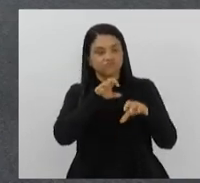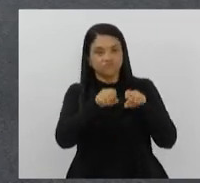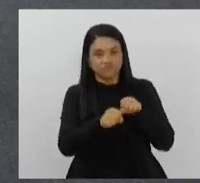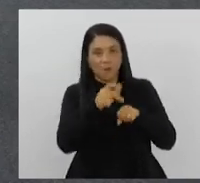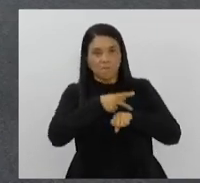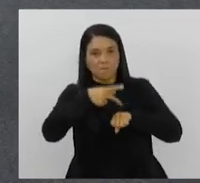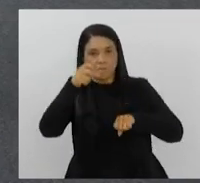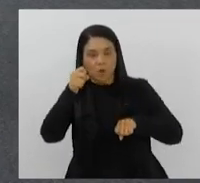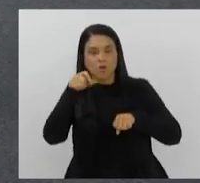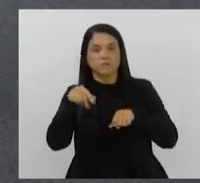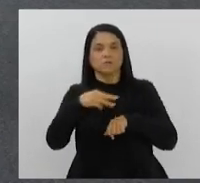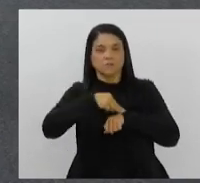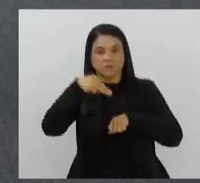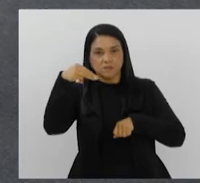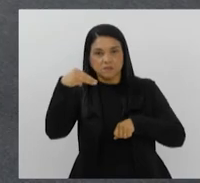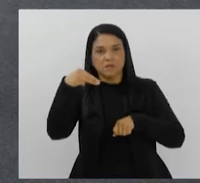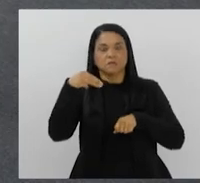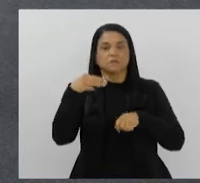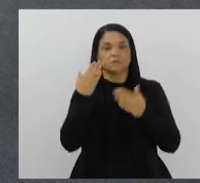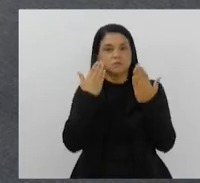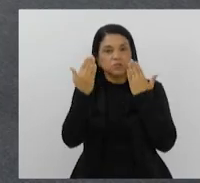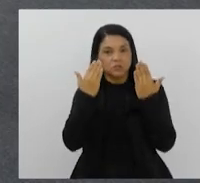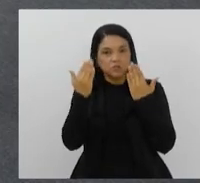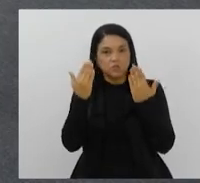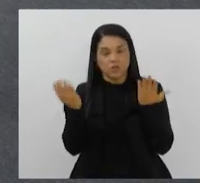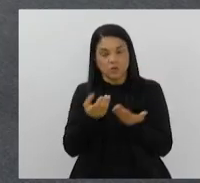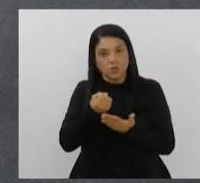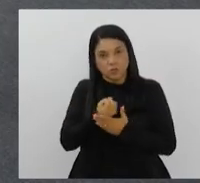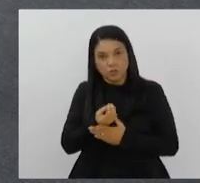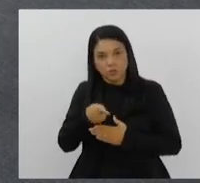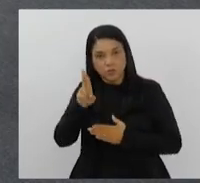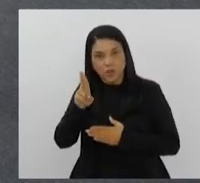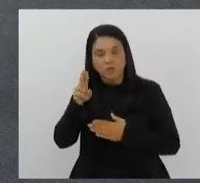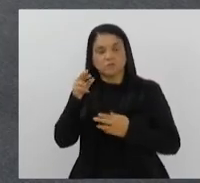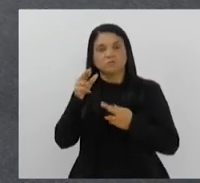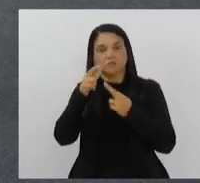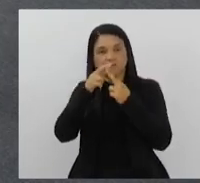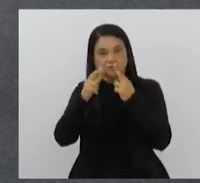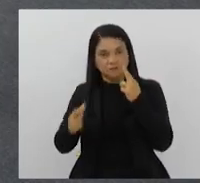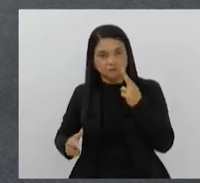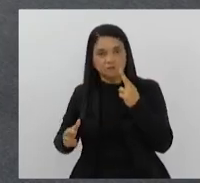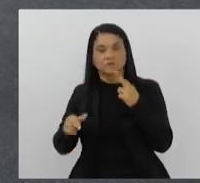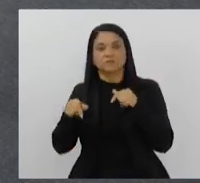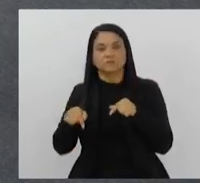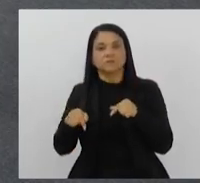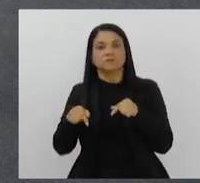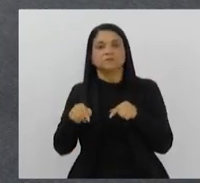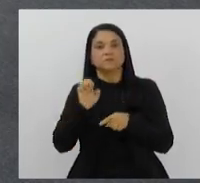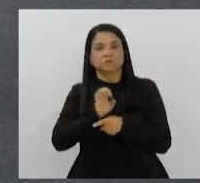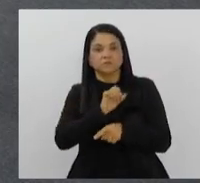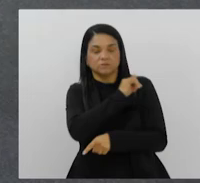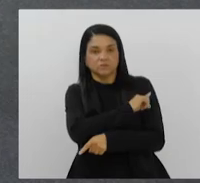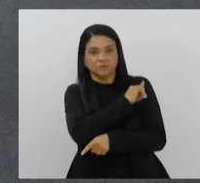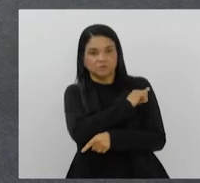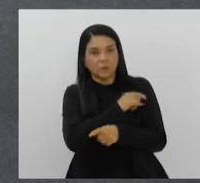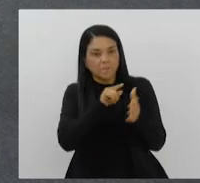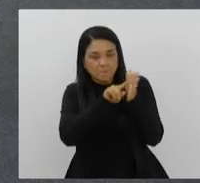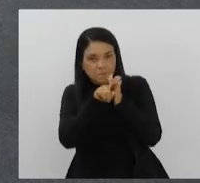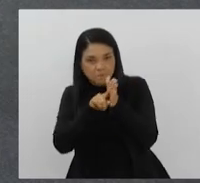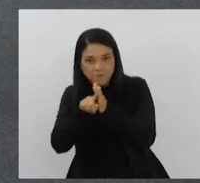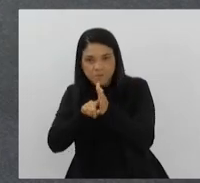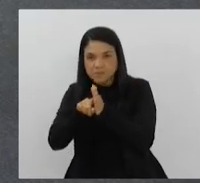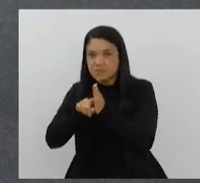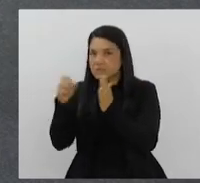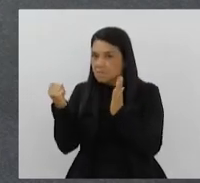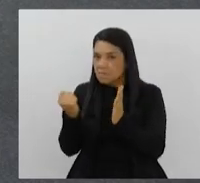seu mestrado, e atualmente cursa o seu doutorado na Universidade Federal do Rio de Janeiro, com pesquisa que tem um